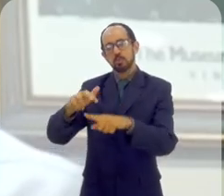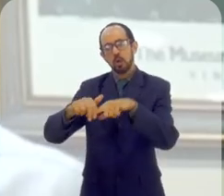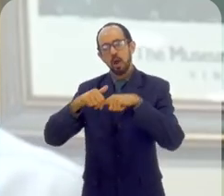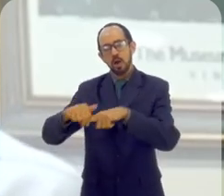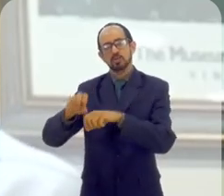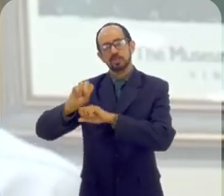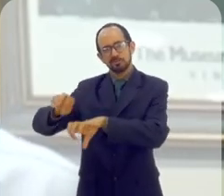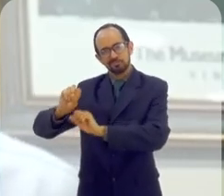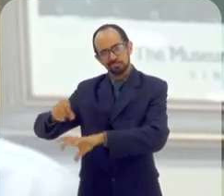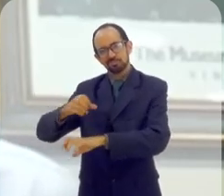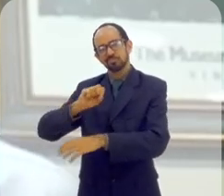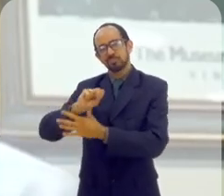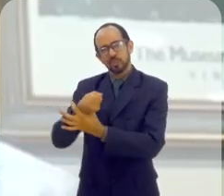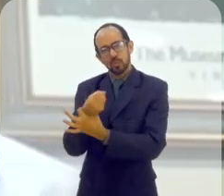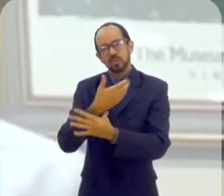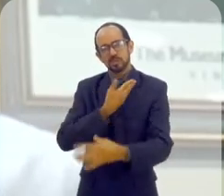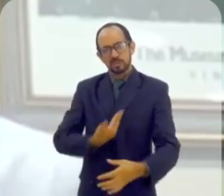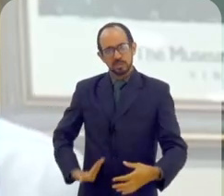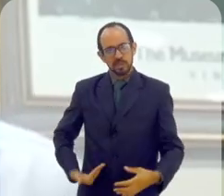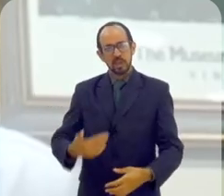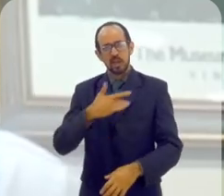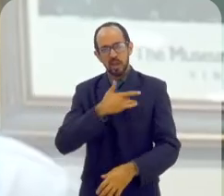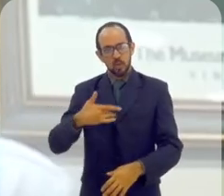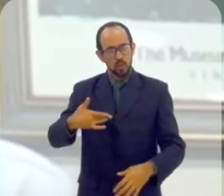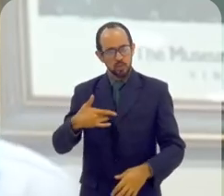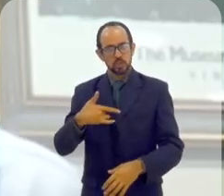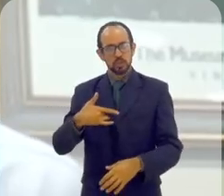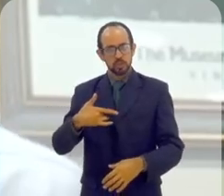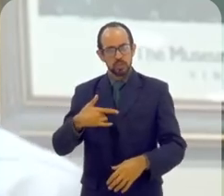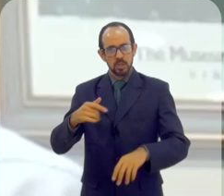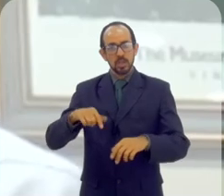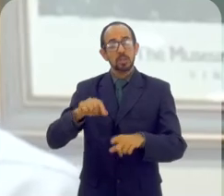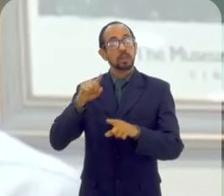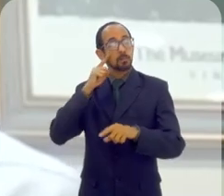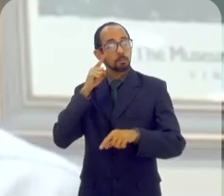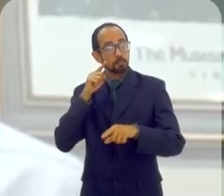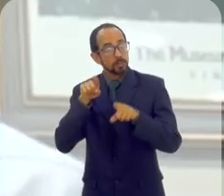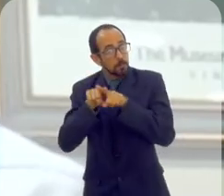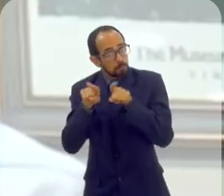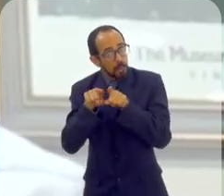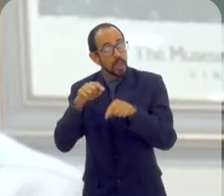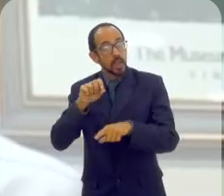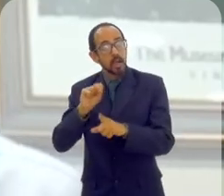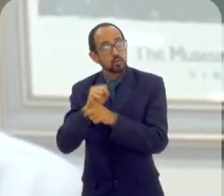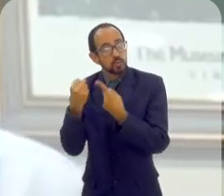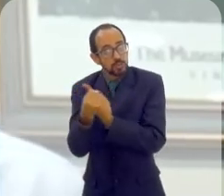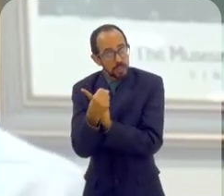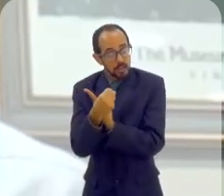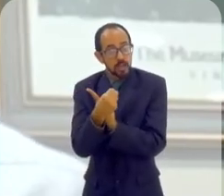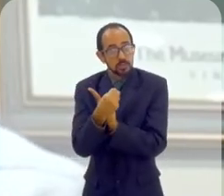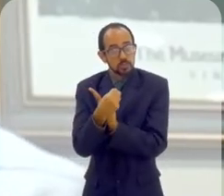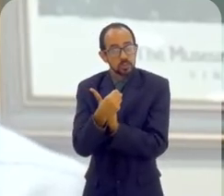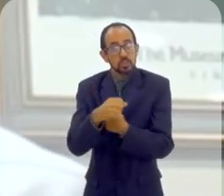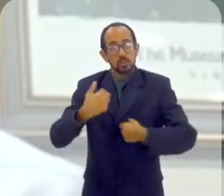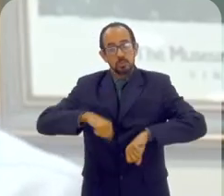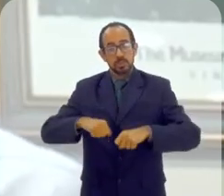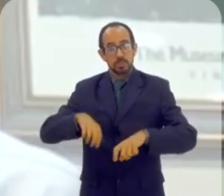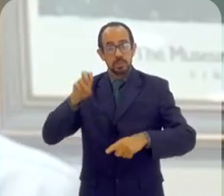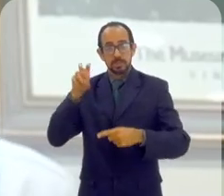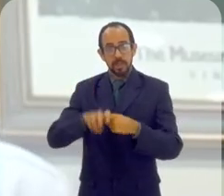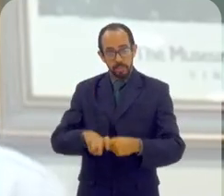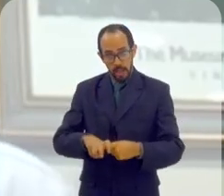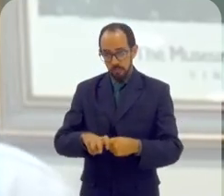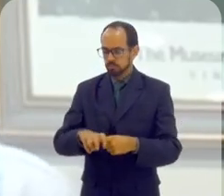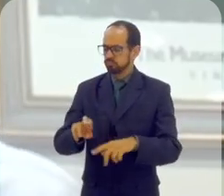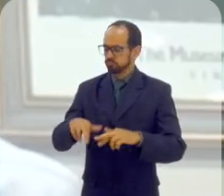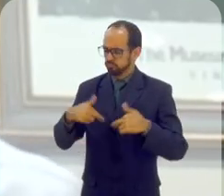segurança saúde a gente precisa entender aí precisamos entender a sociedade o que que nós precisamos fazer sentar dialogar e